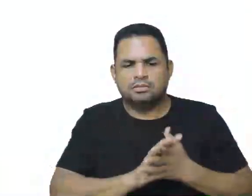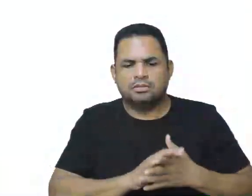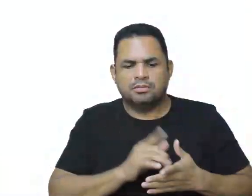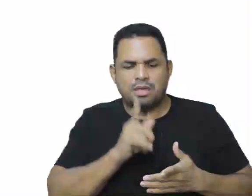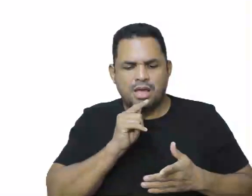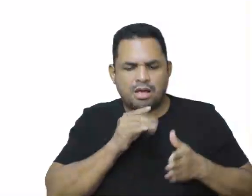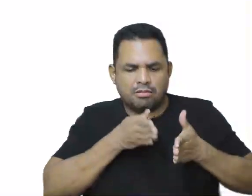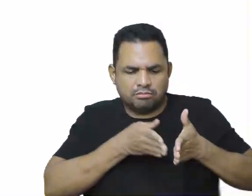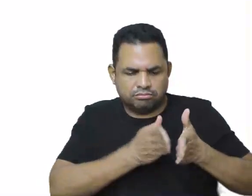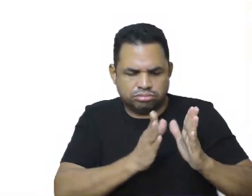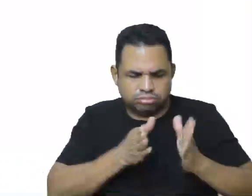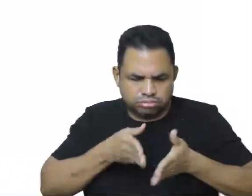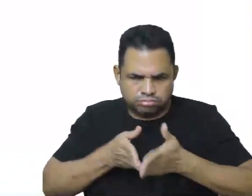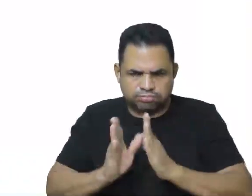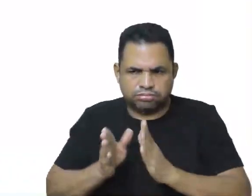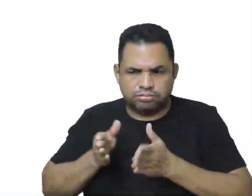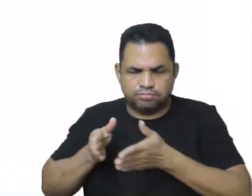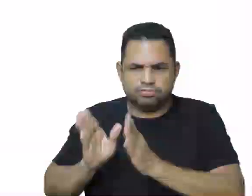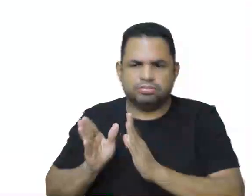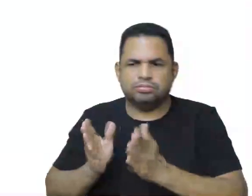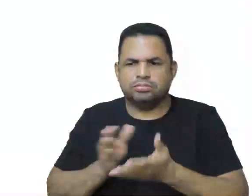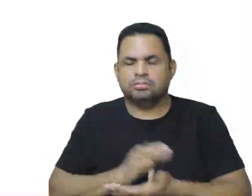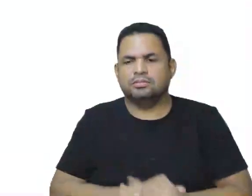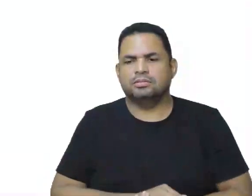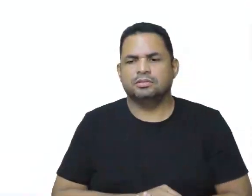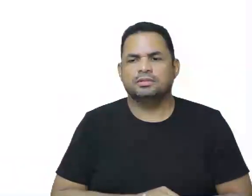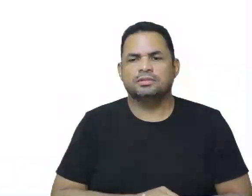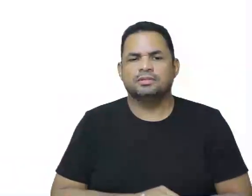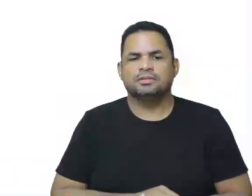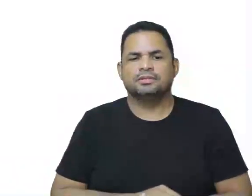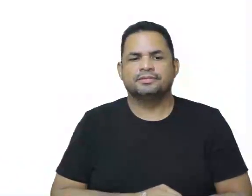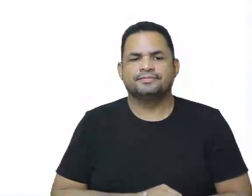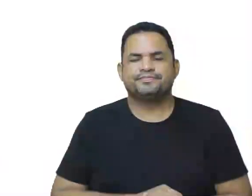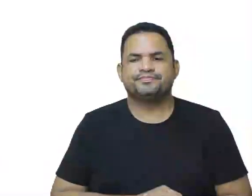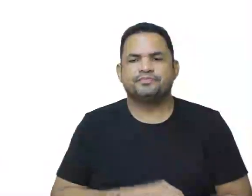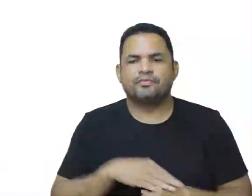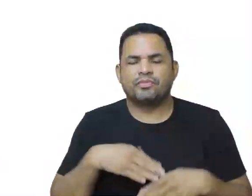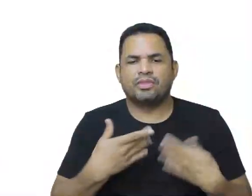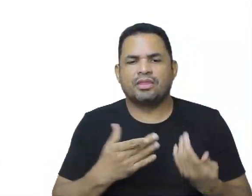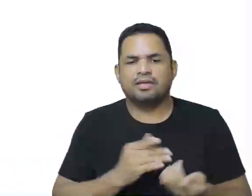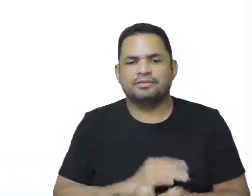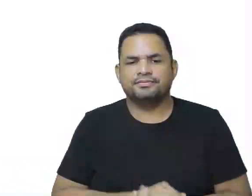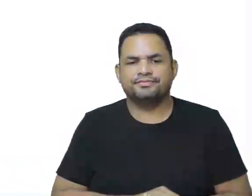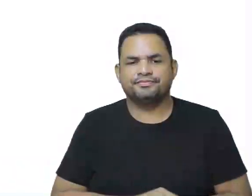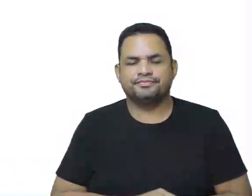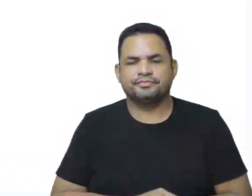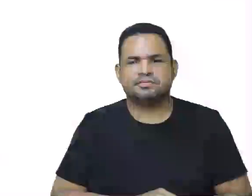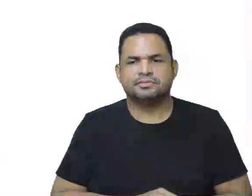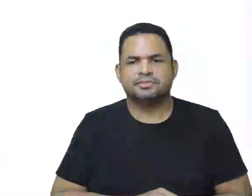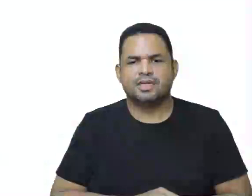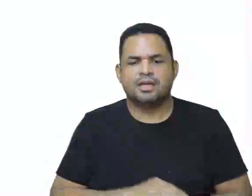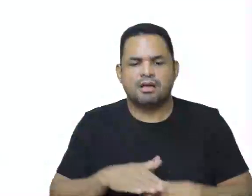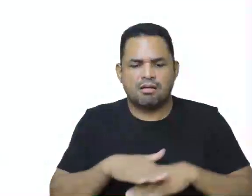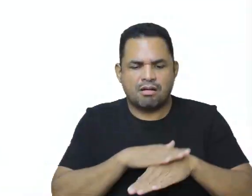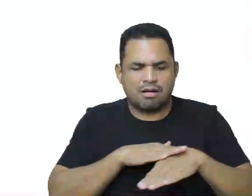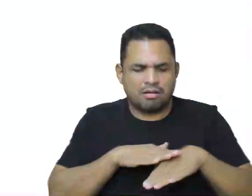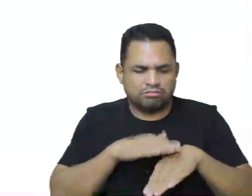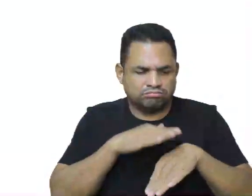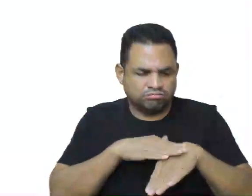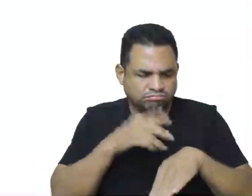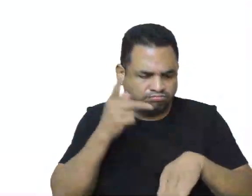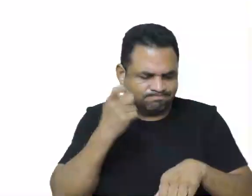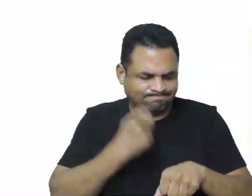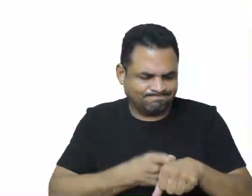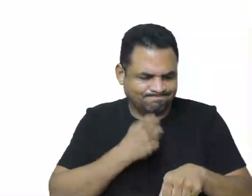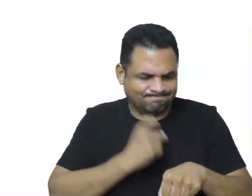irrigação. Então, a laterização, a gente vai verificar um solo com uma camada mais endurecida, dificultando